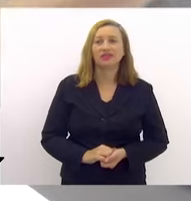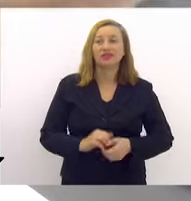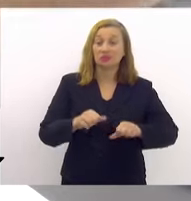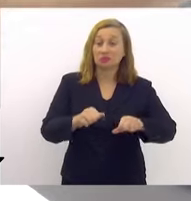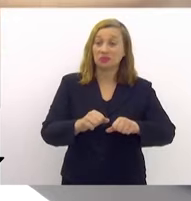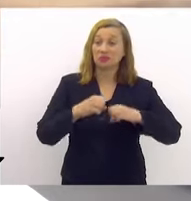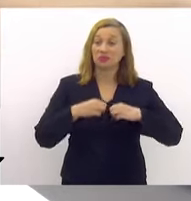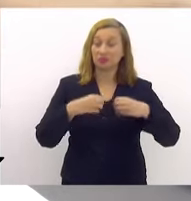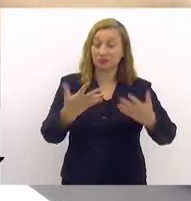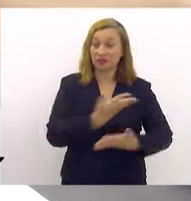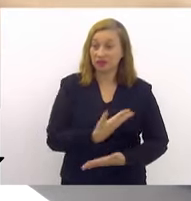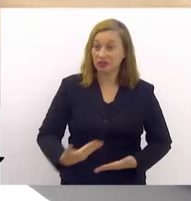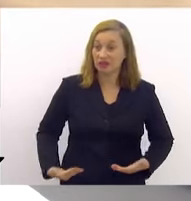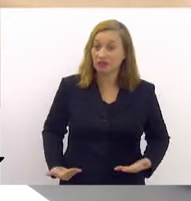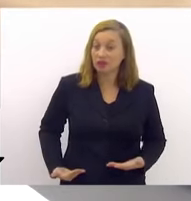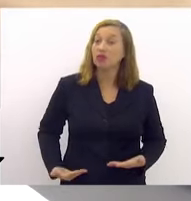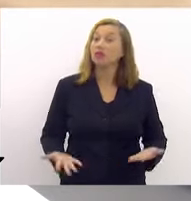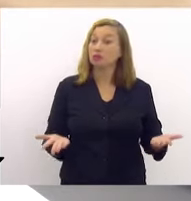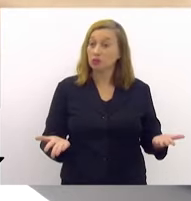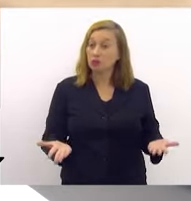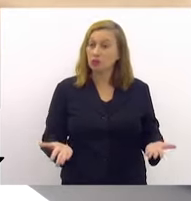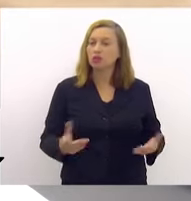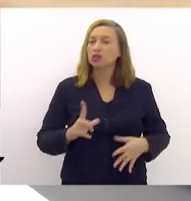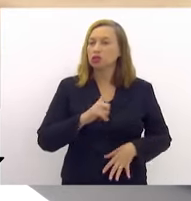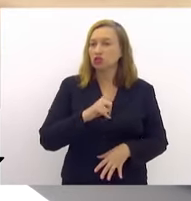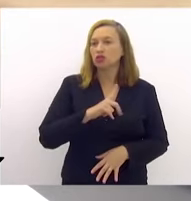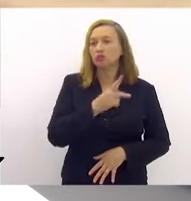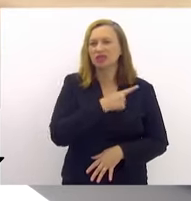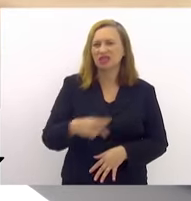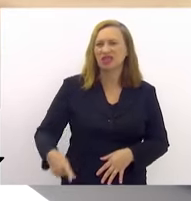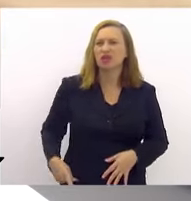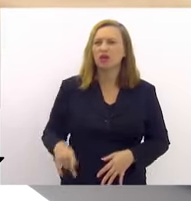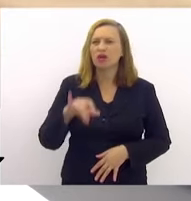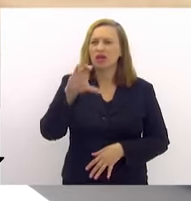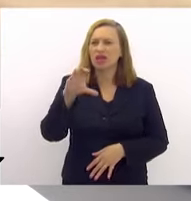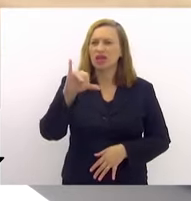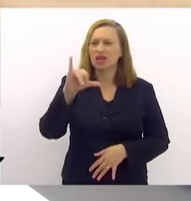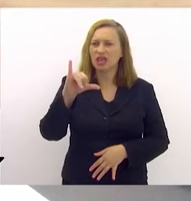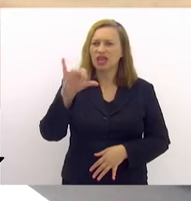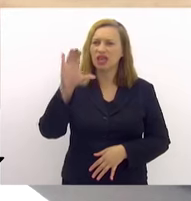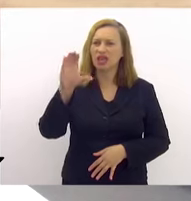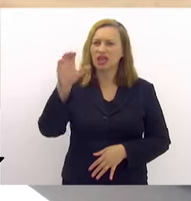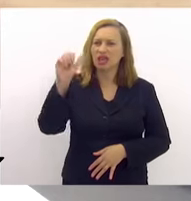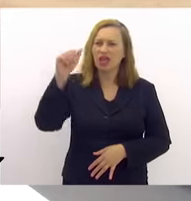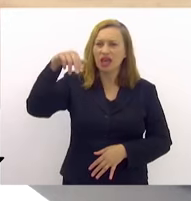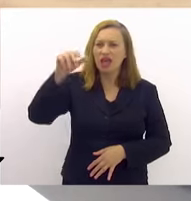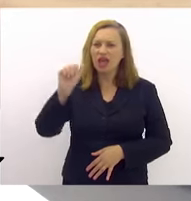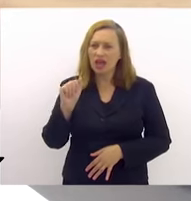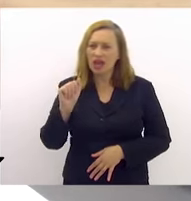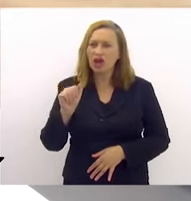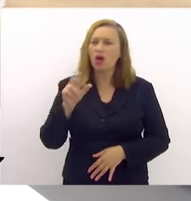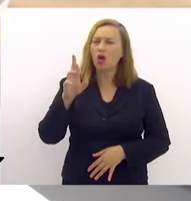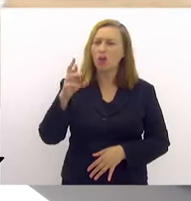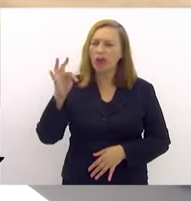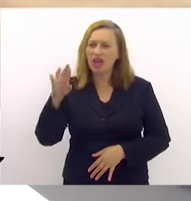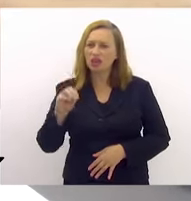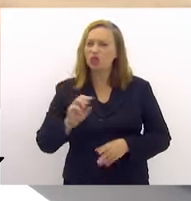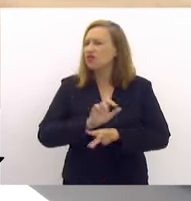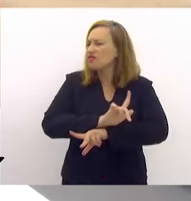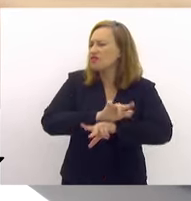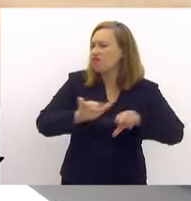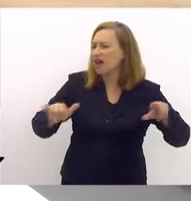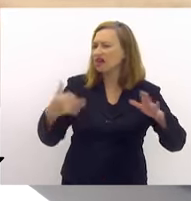pública muito concorrida, estava o presidente do INCA, o Roberto Gil e vários,